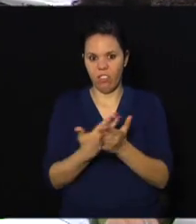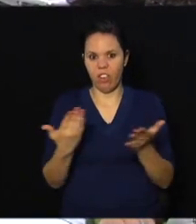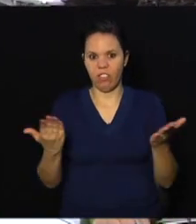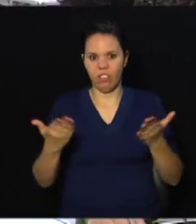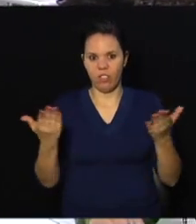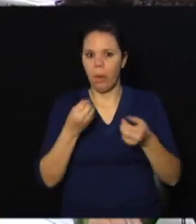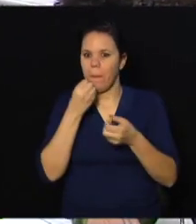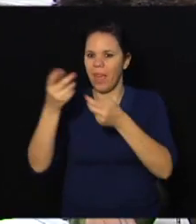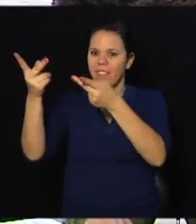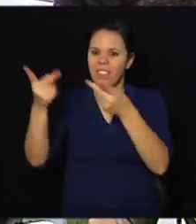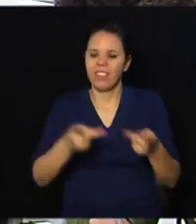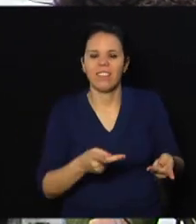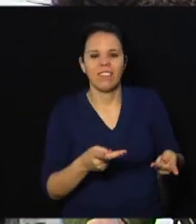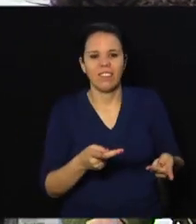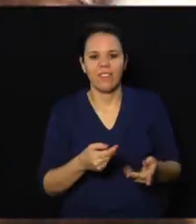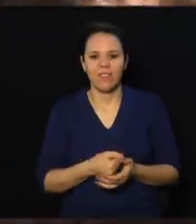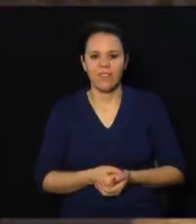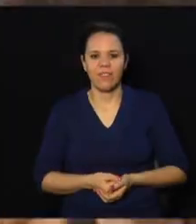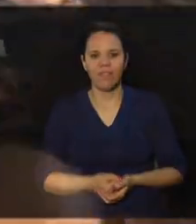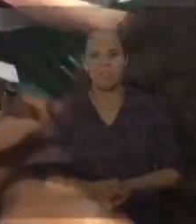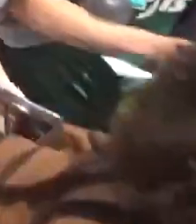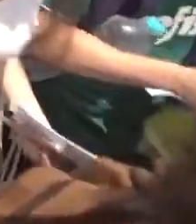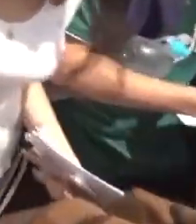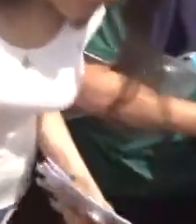hoje. Seja muito bem-vindo!